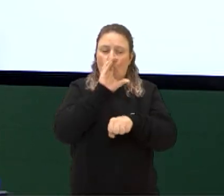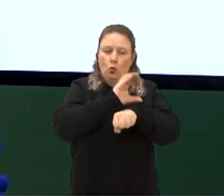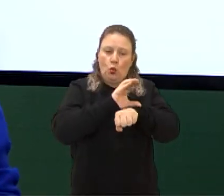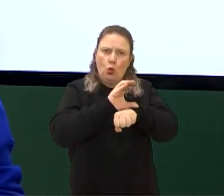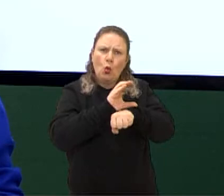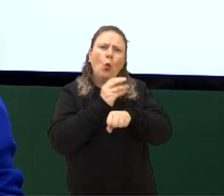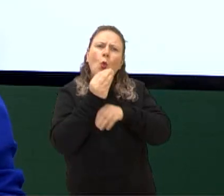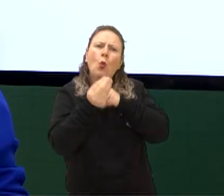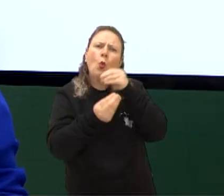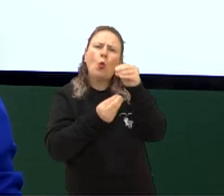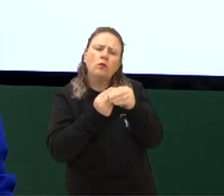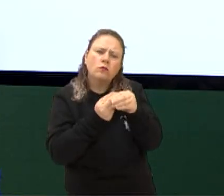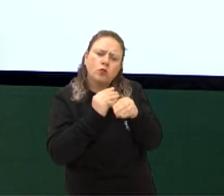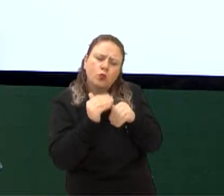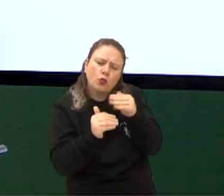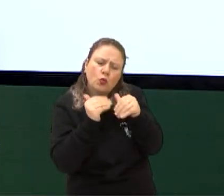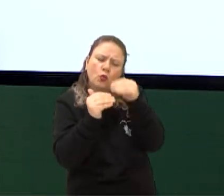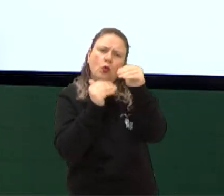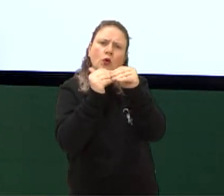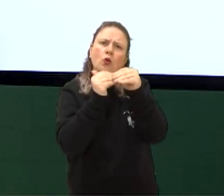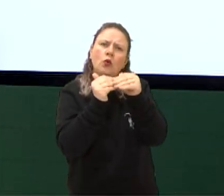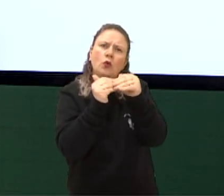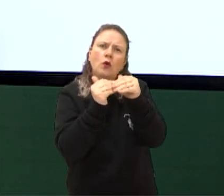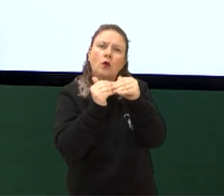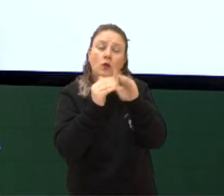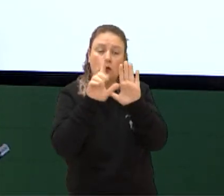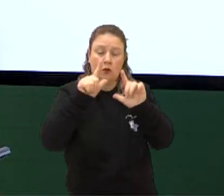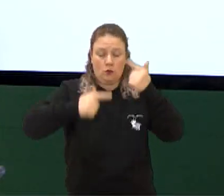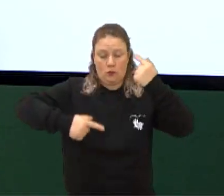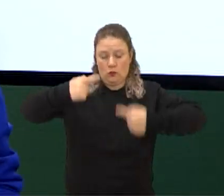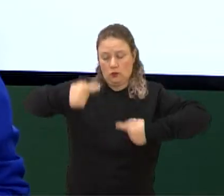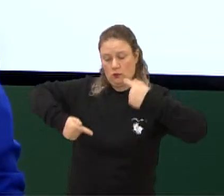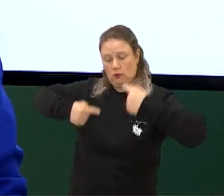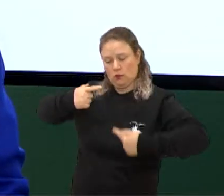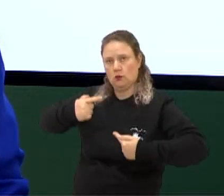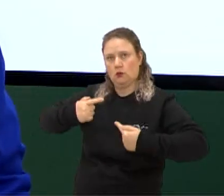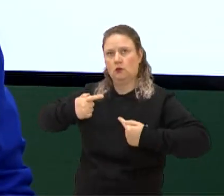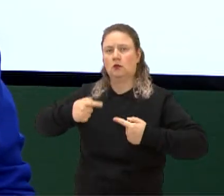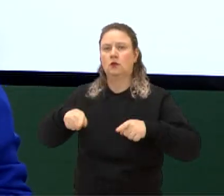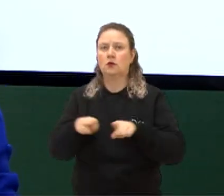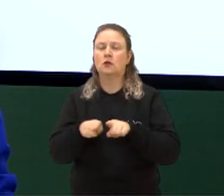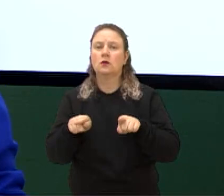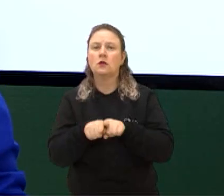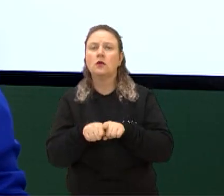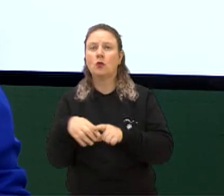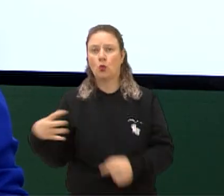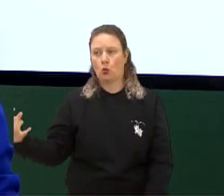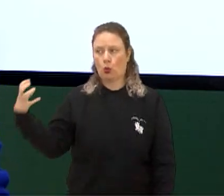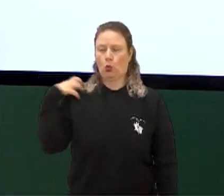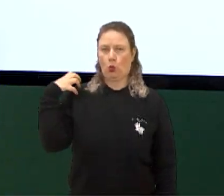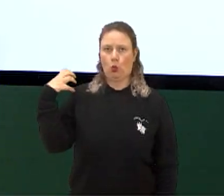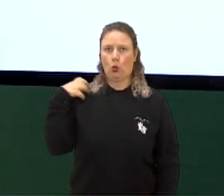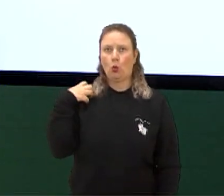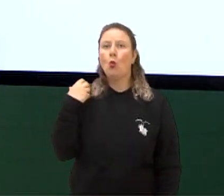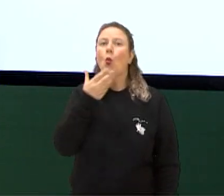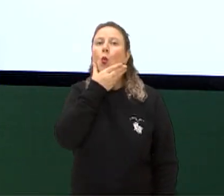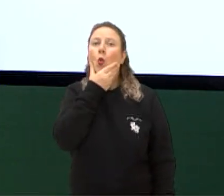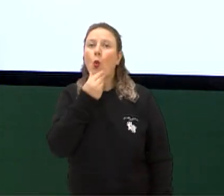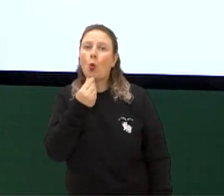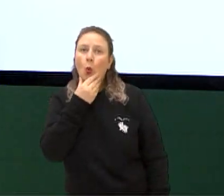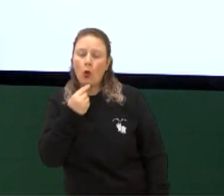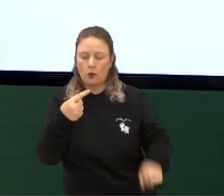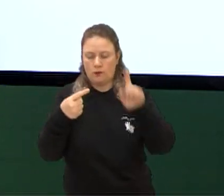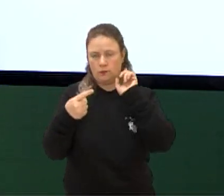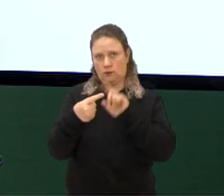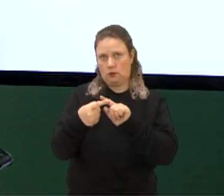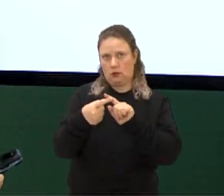constituição política. Então, para Platão, lá na obra dele A República, o homem e a polis, né, ou seja, o homem e a